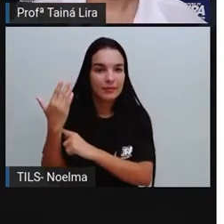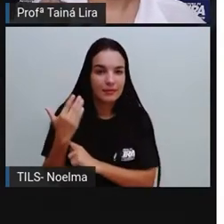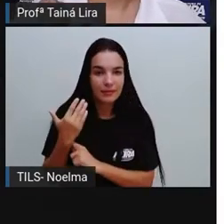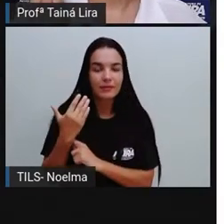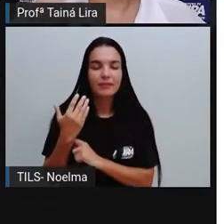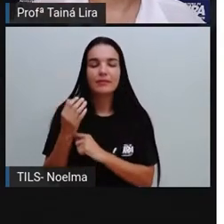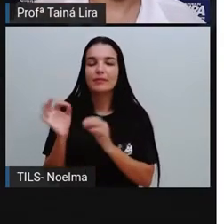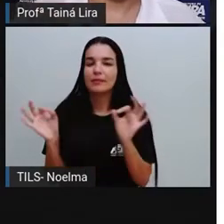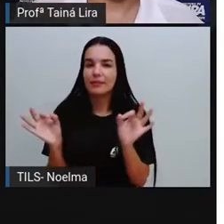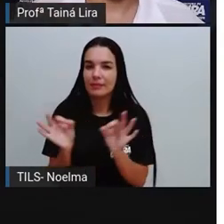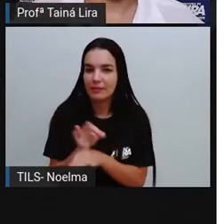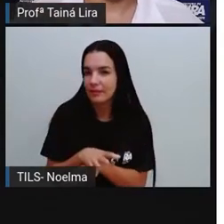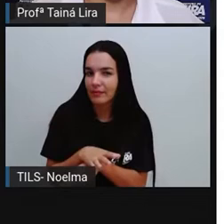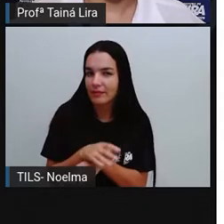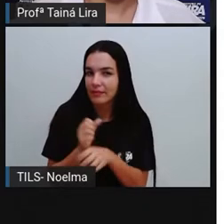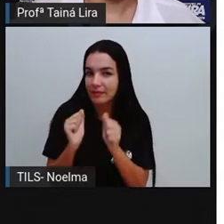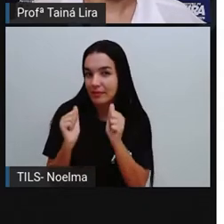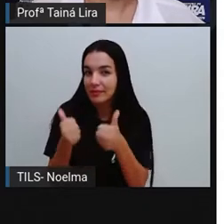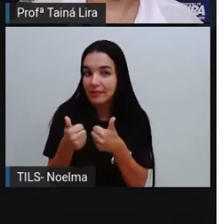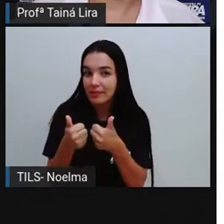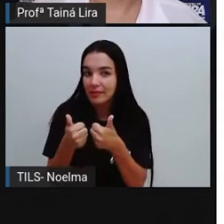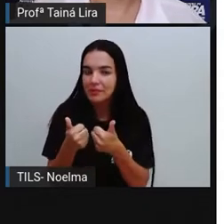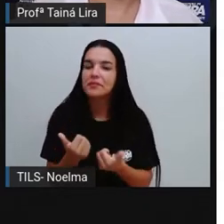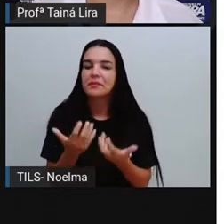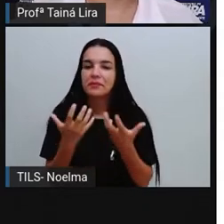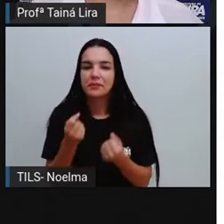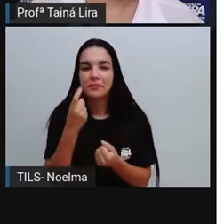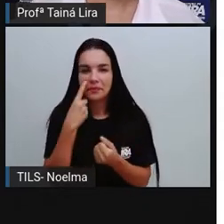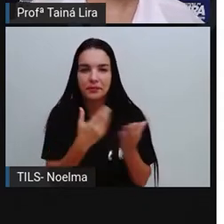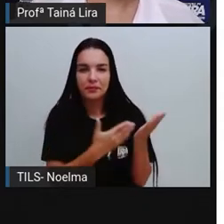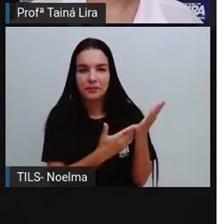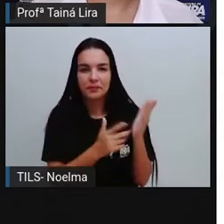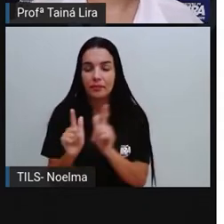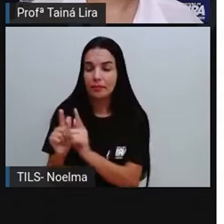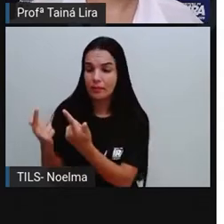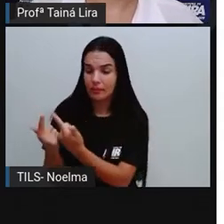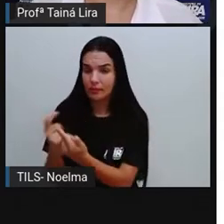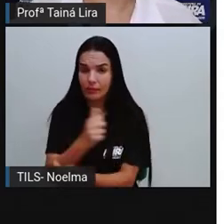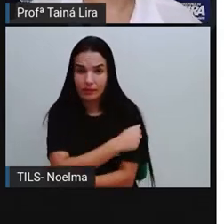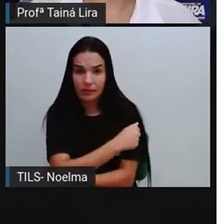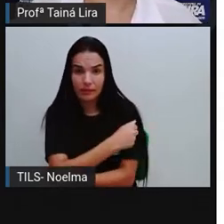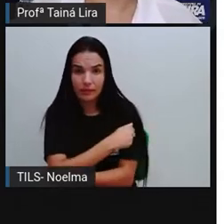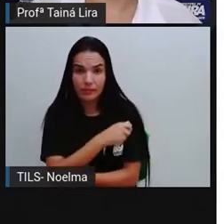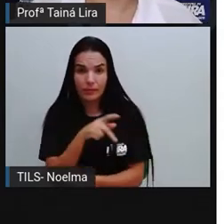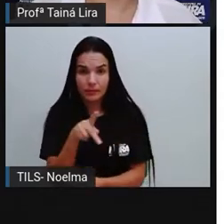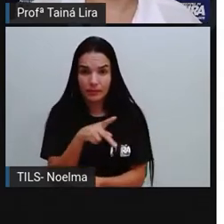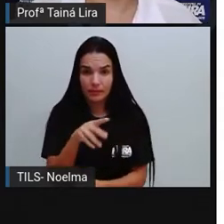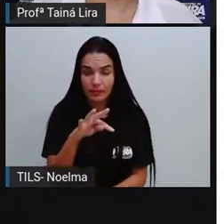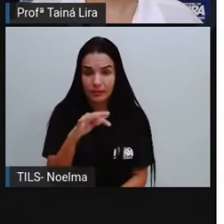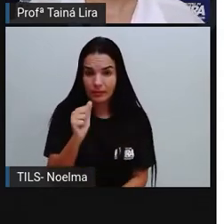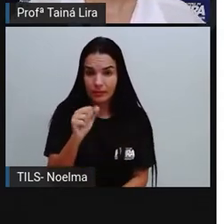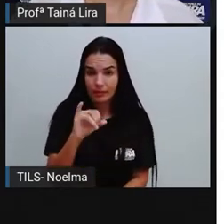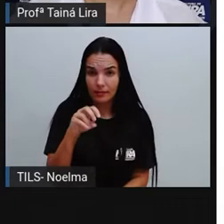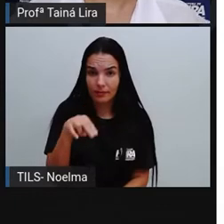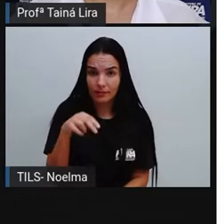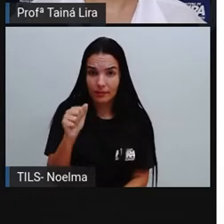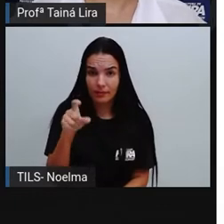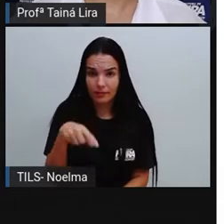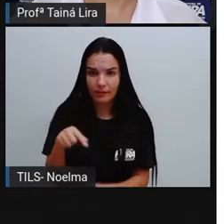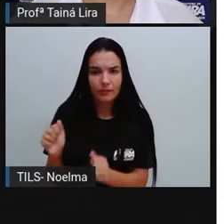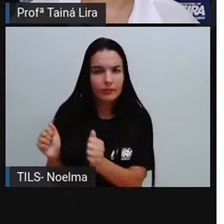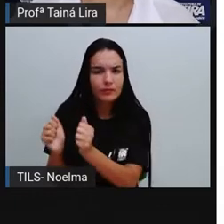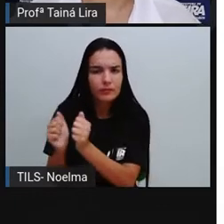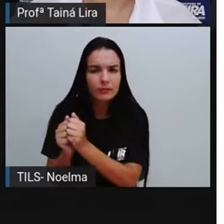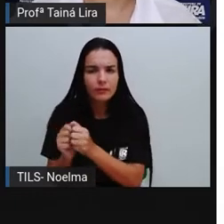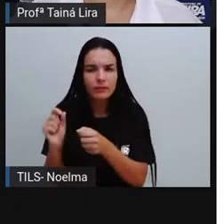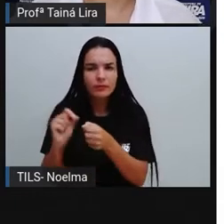a resolver, tá bom? Então, olha lá. Um grupo de alunos da Pro Tainá se reuniu